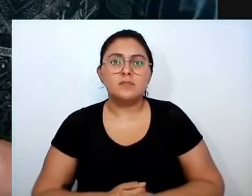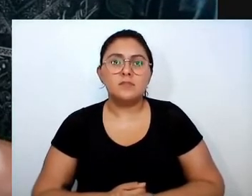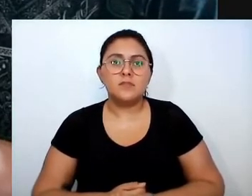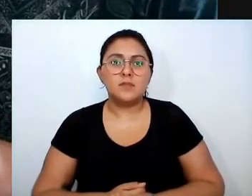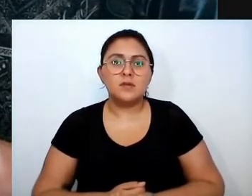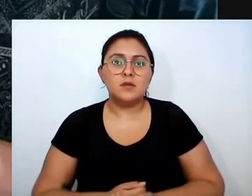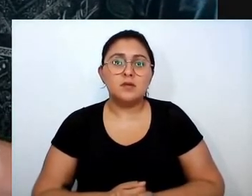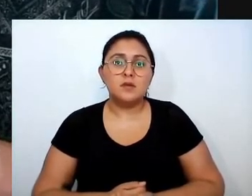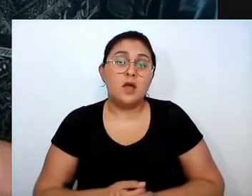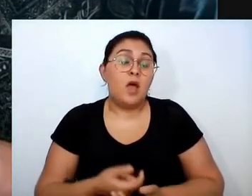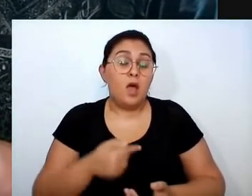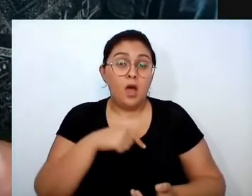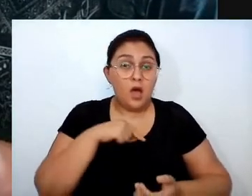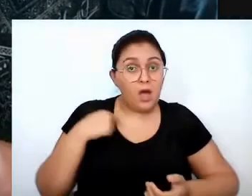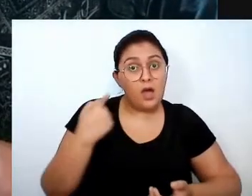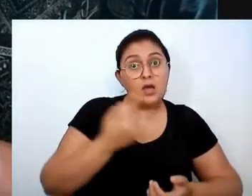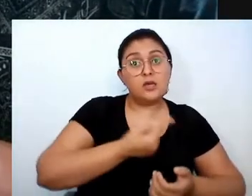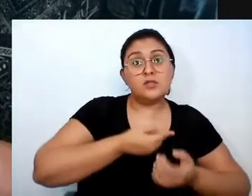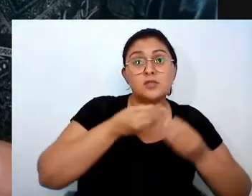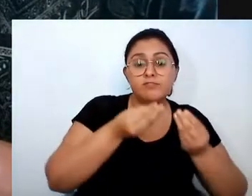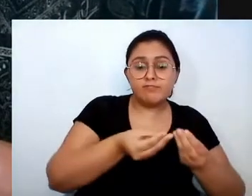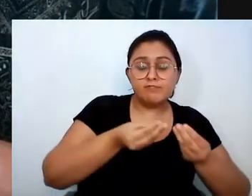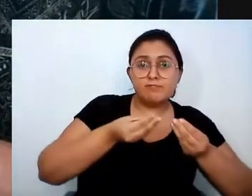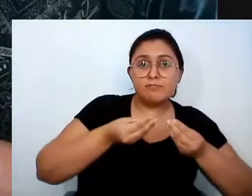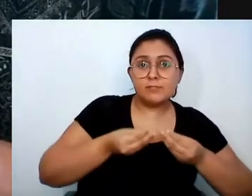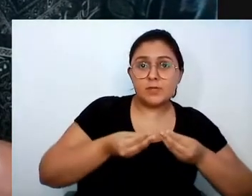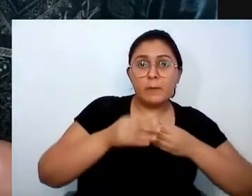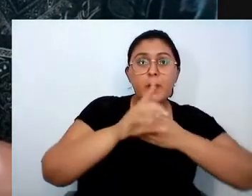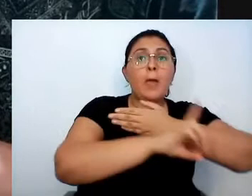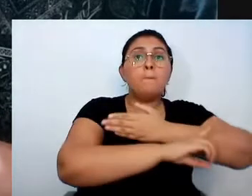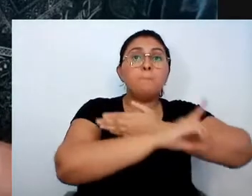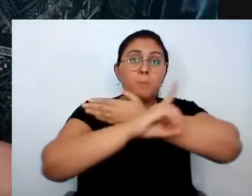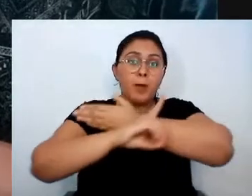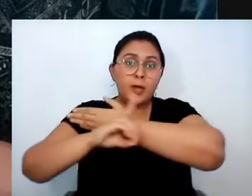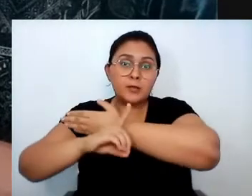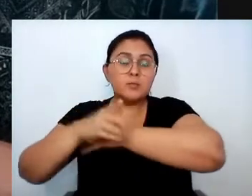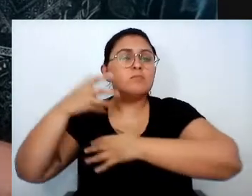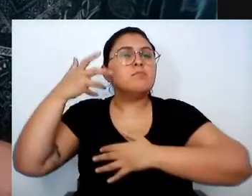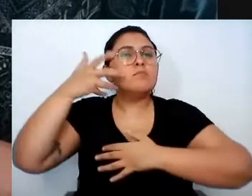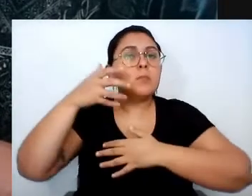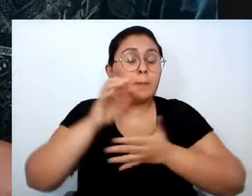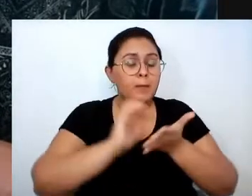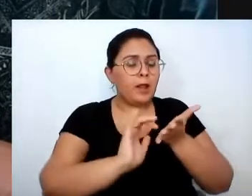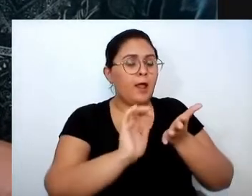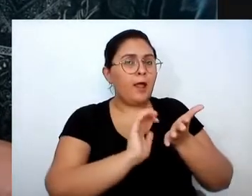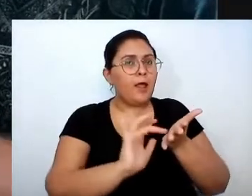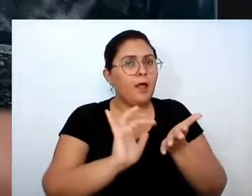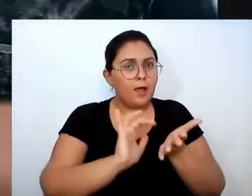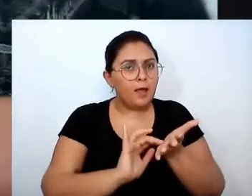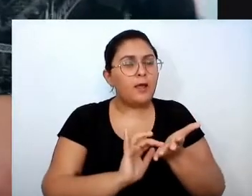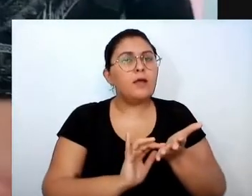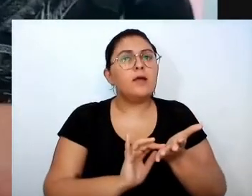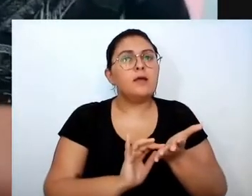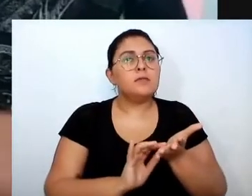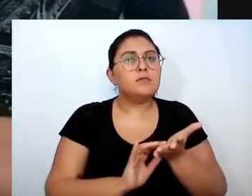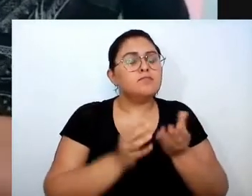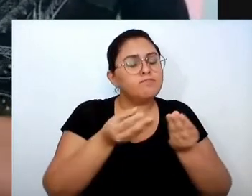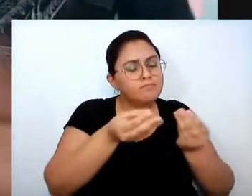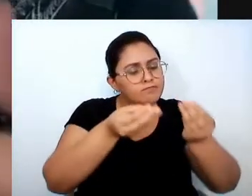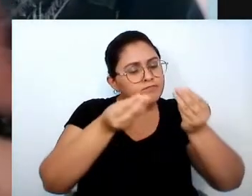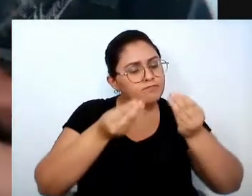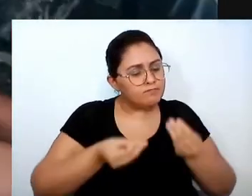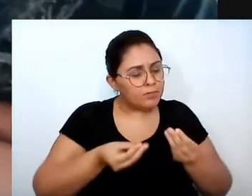recebe a partitura em Braille, estuda individualmente e leva para as aulas, né, para os